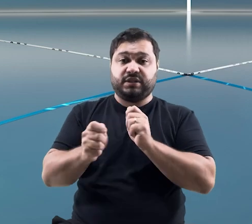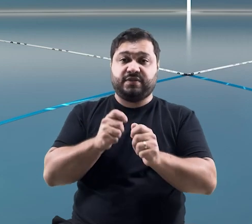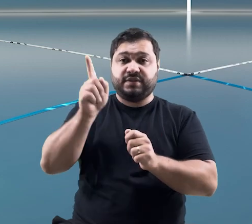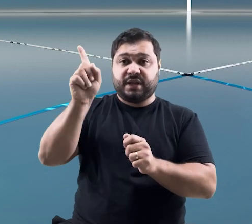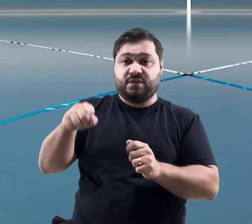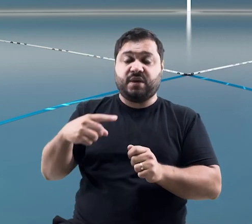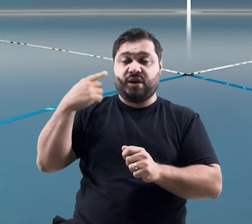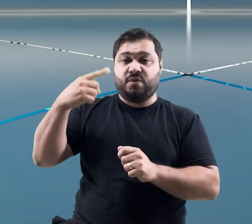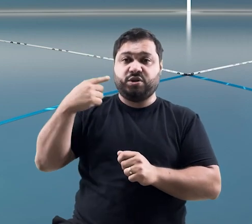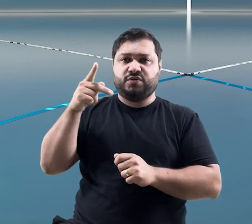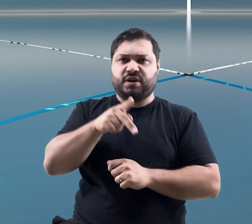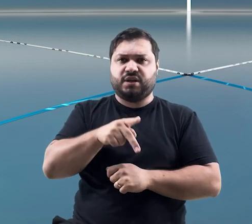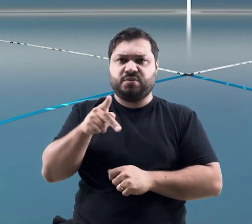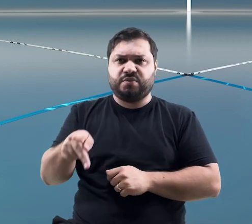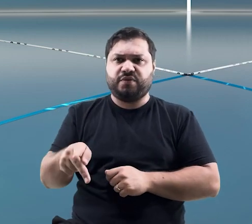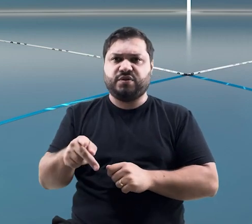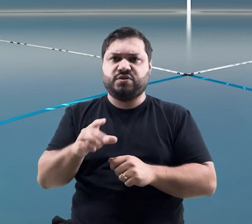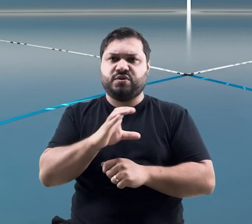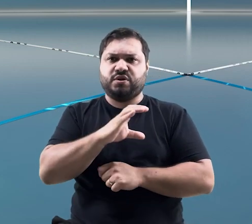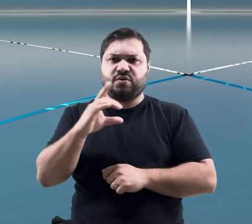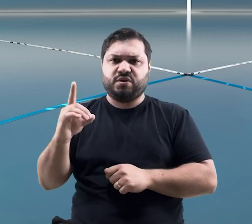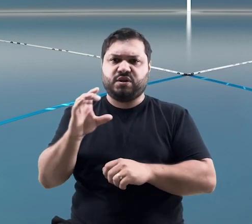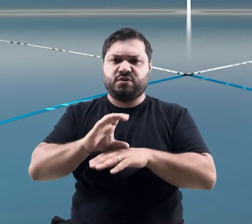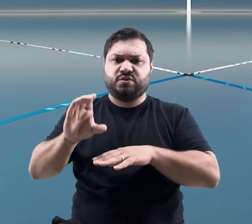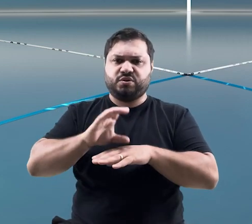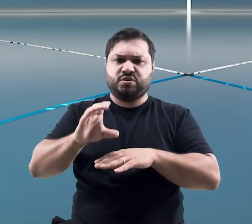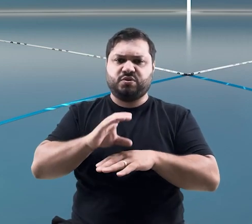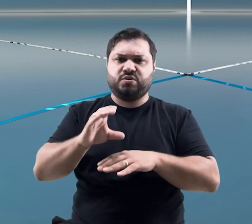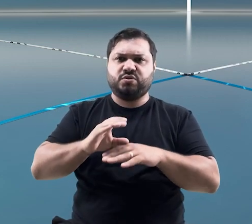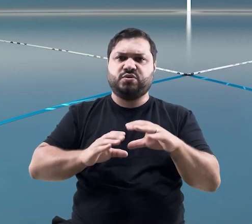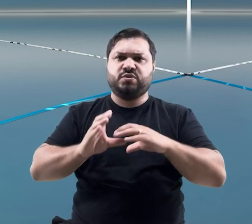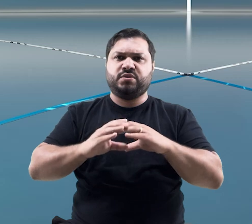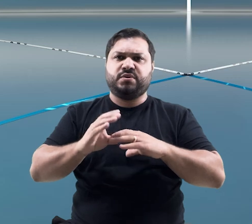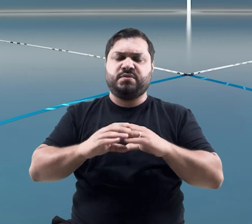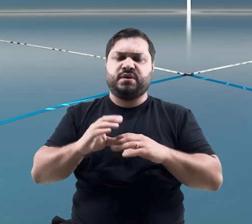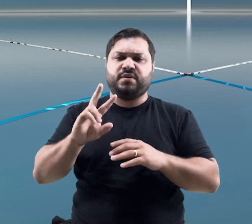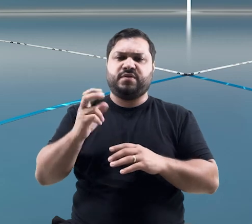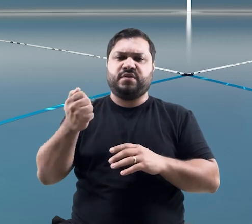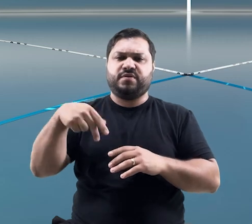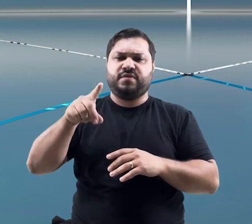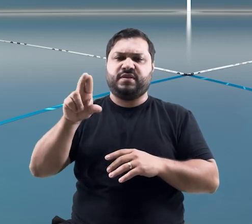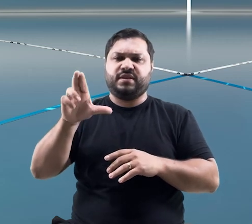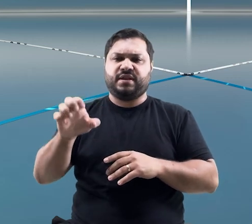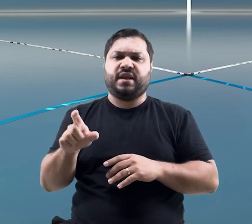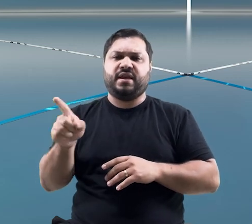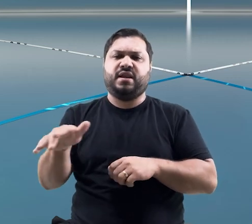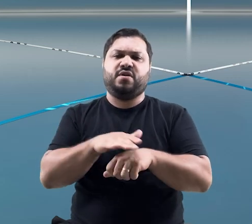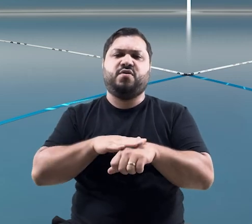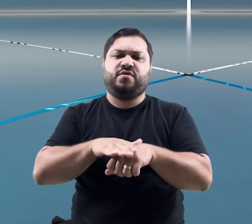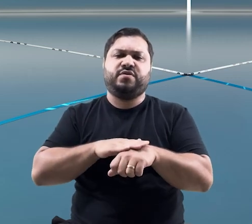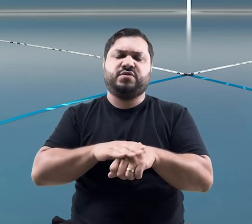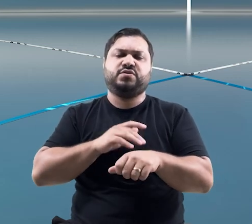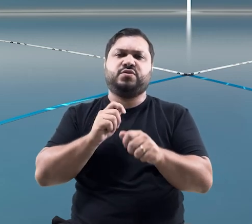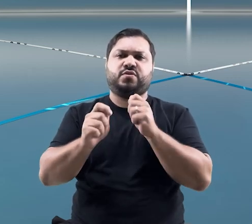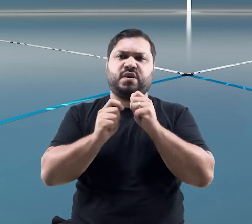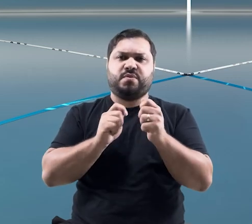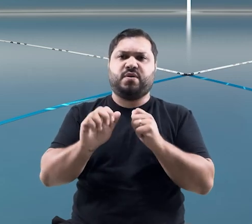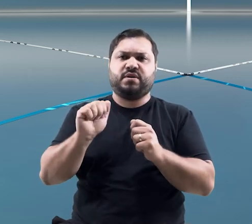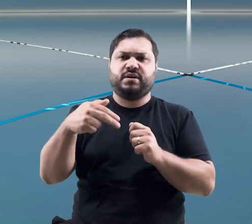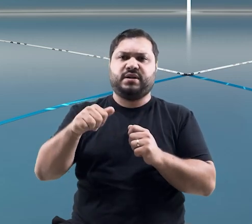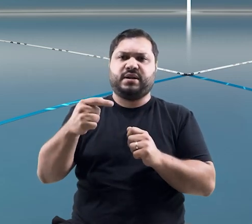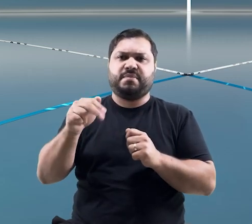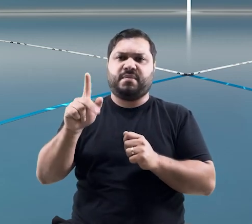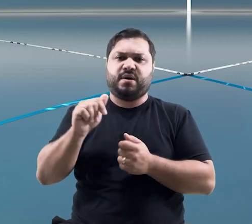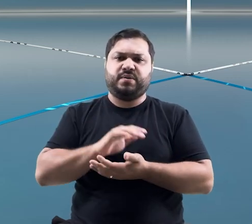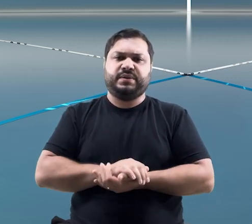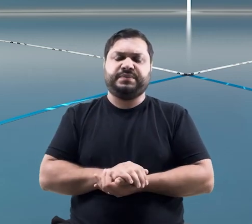Nosso entrevistado é o advogado, professor e coordenador de curso para concursos, Vandré Amorim. Ele conversou com a